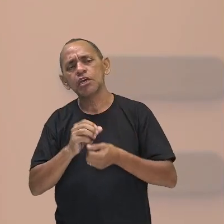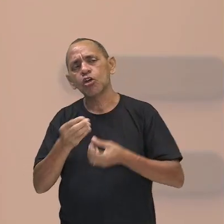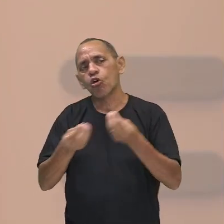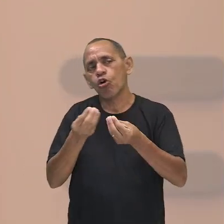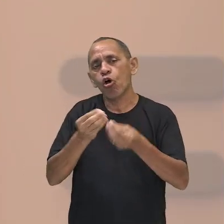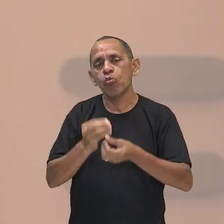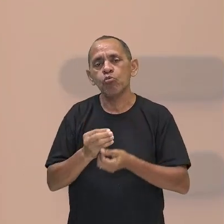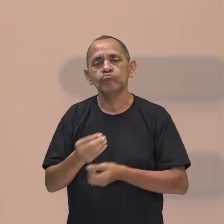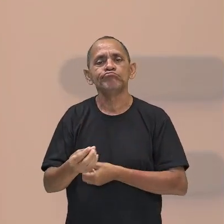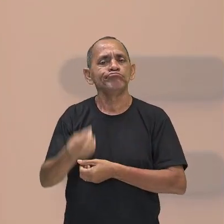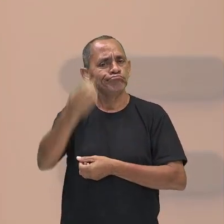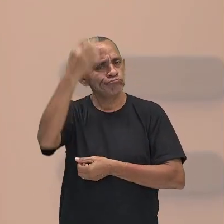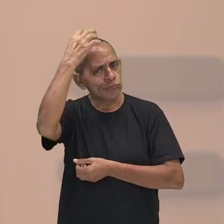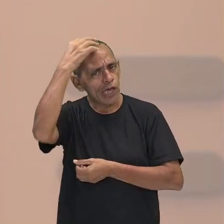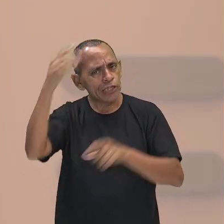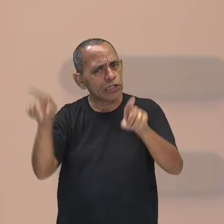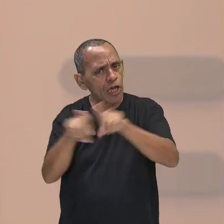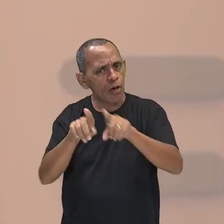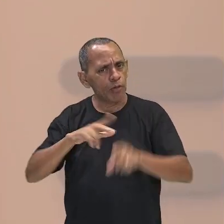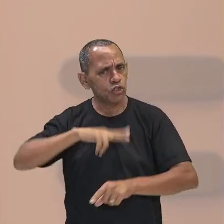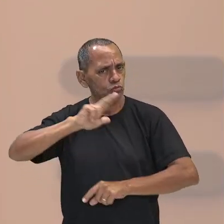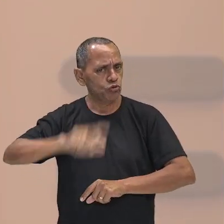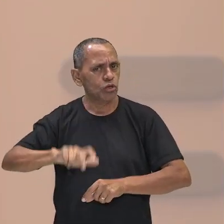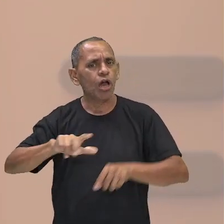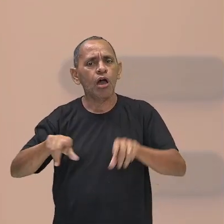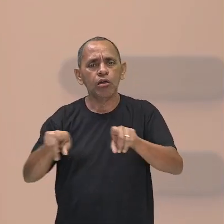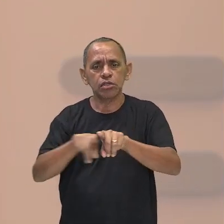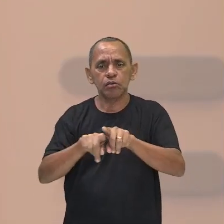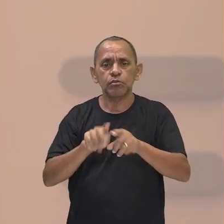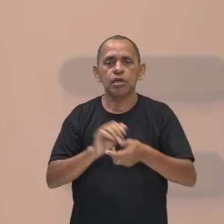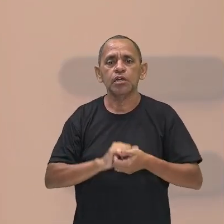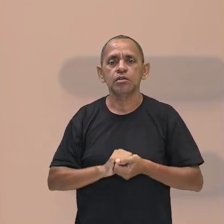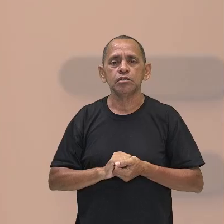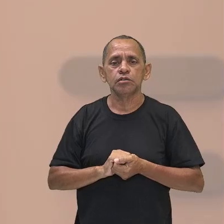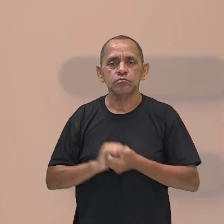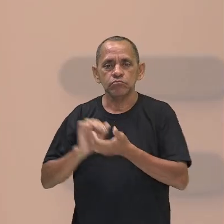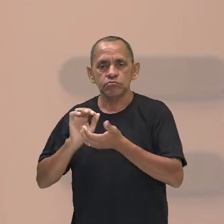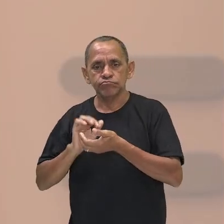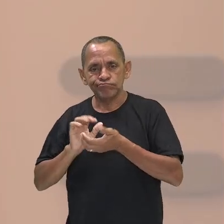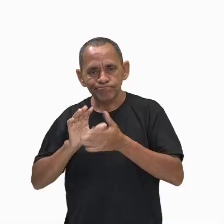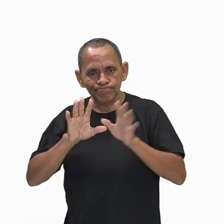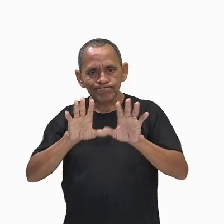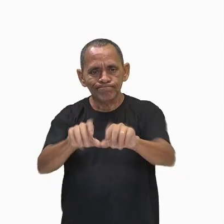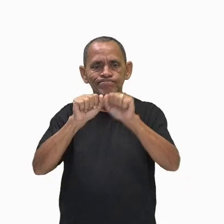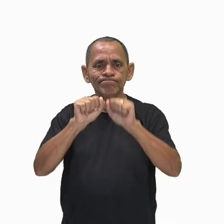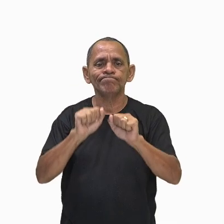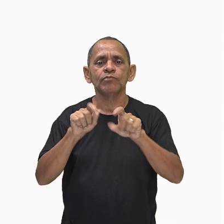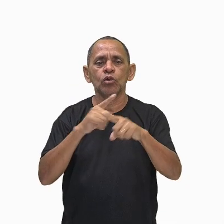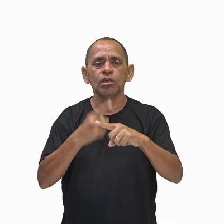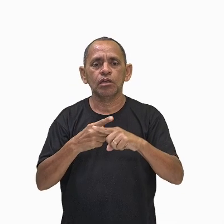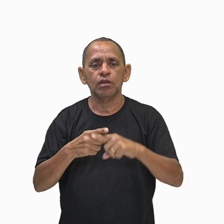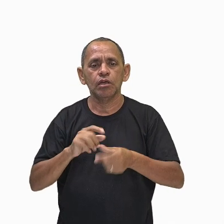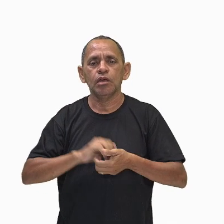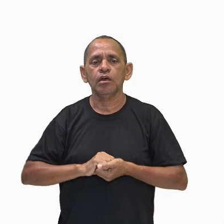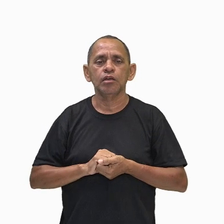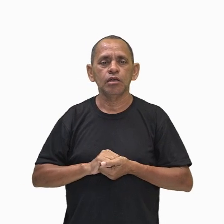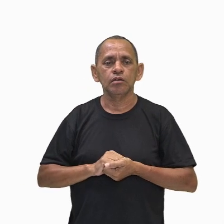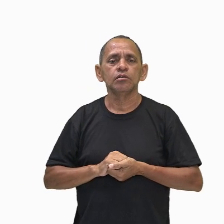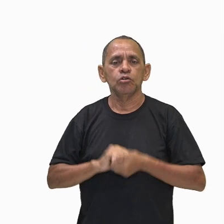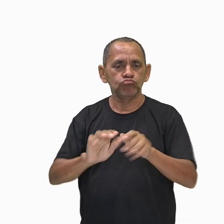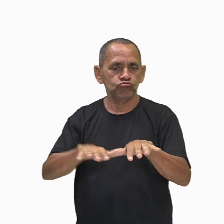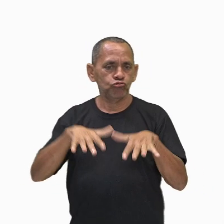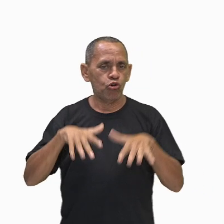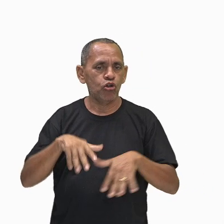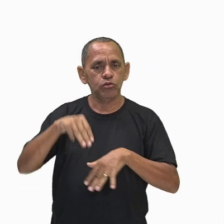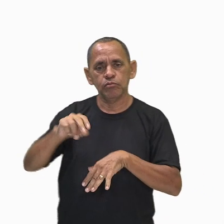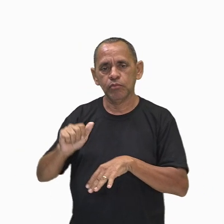de Portugal e vai fazer a usurpação do trono, né, da Maria da Glória. Vamos acompanhar aí, então, a sucessão desse trono